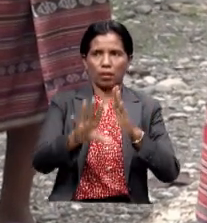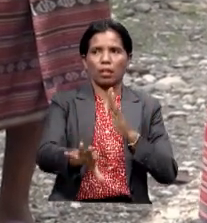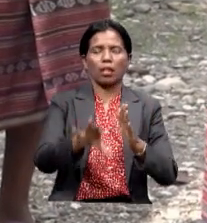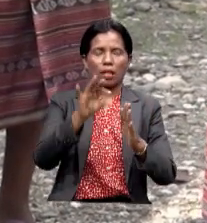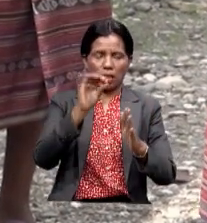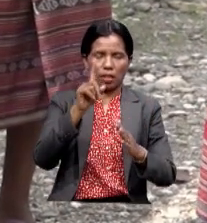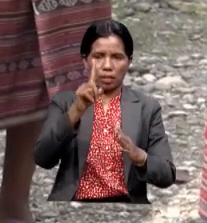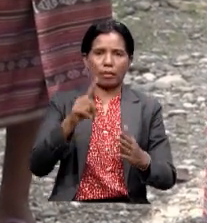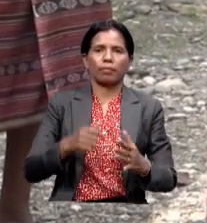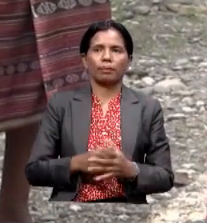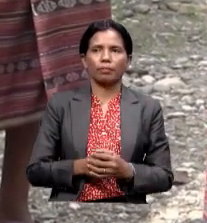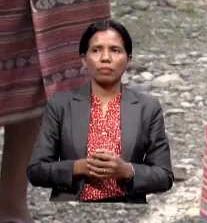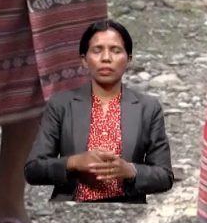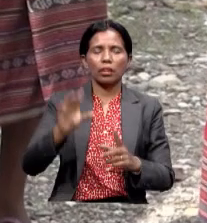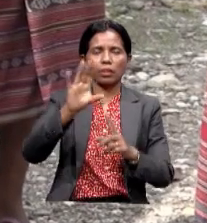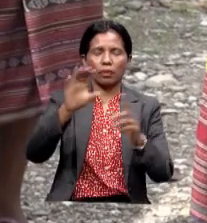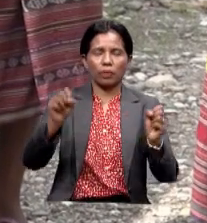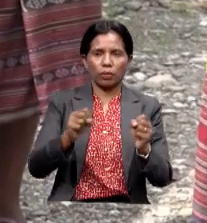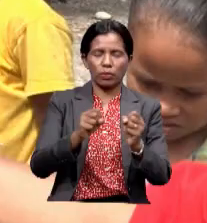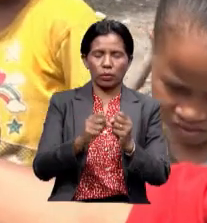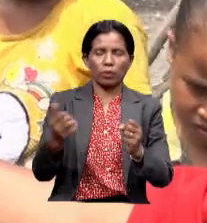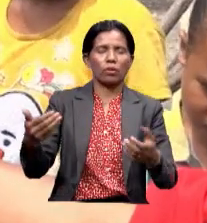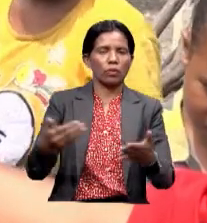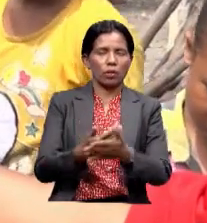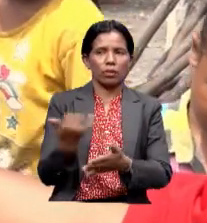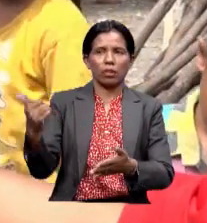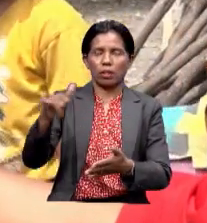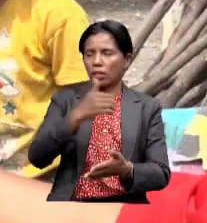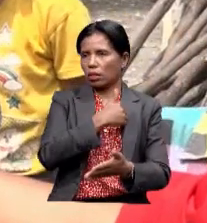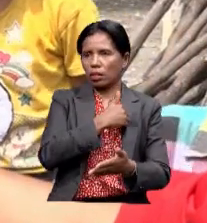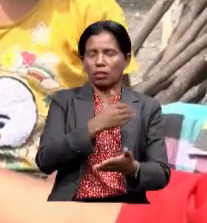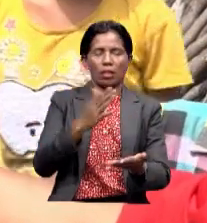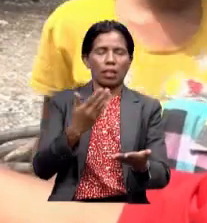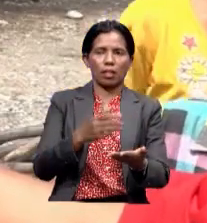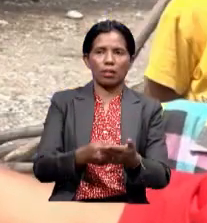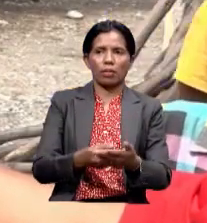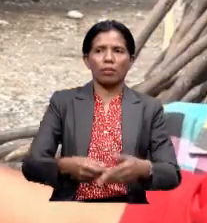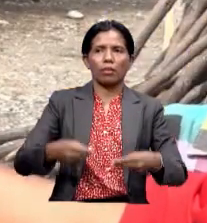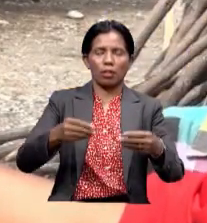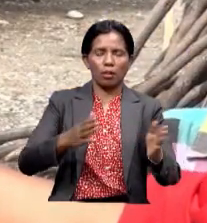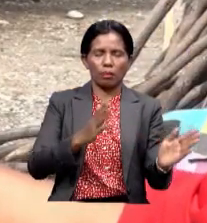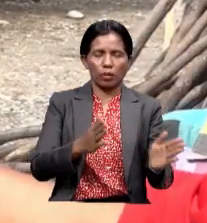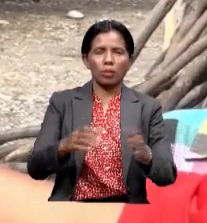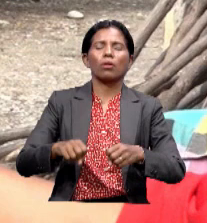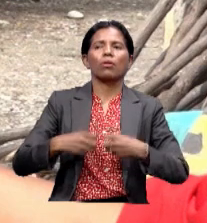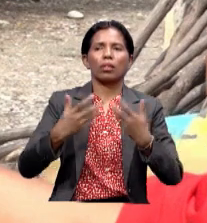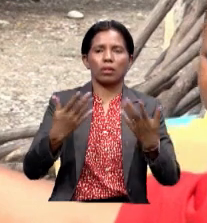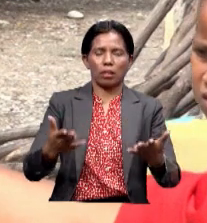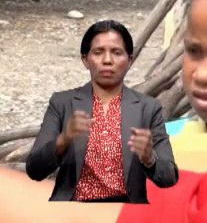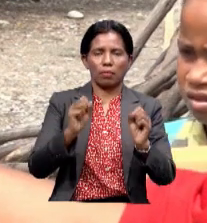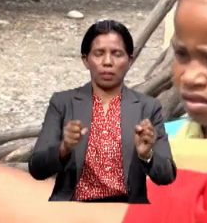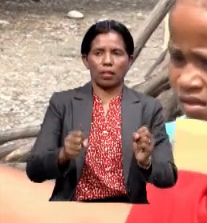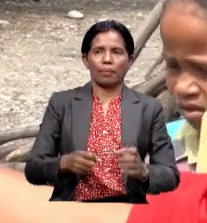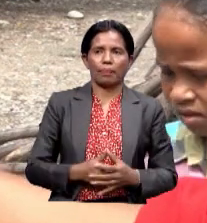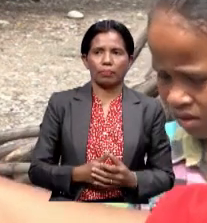ida. I chef suku fon sira sira khatama, proposta mebe sira informa to ba oin proses oin ne sabe chef suku tuan sira pernah khatama ona.